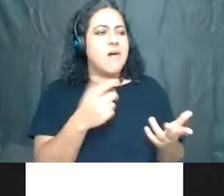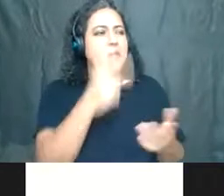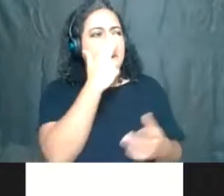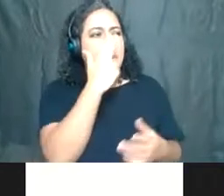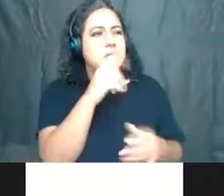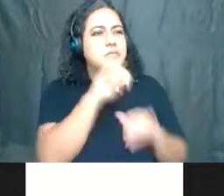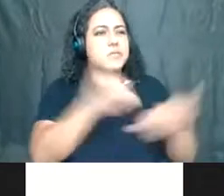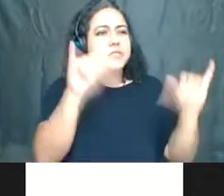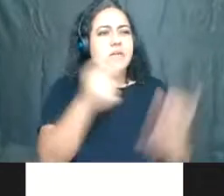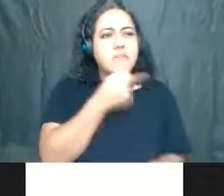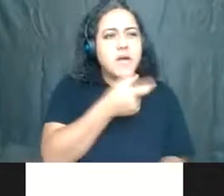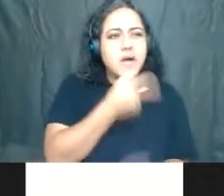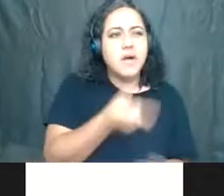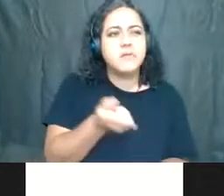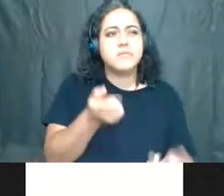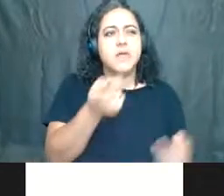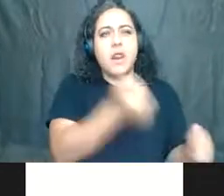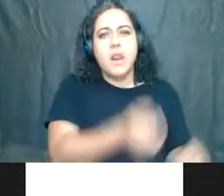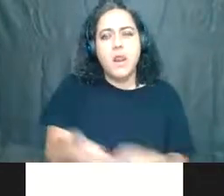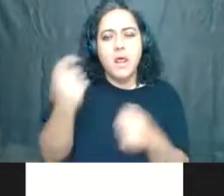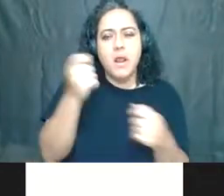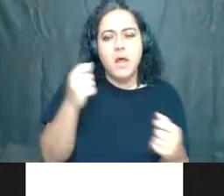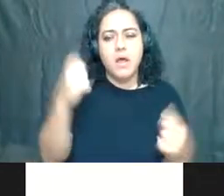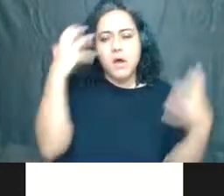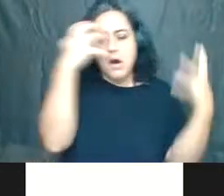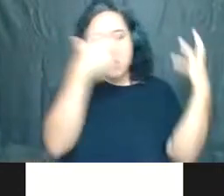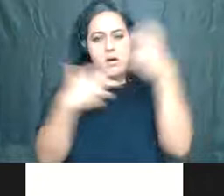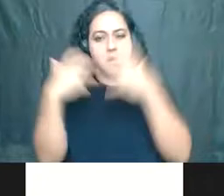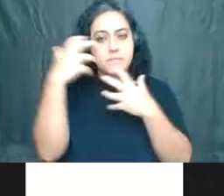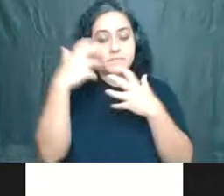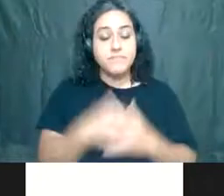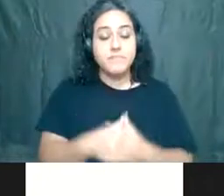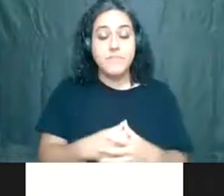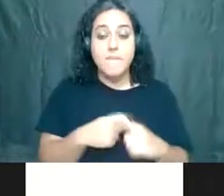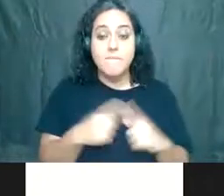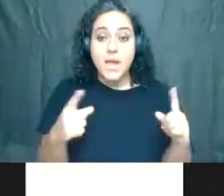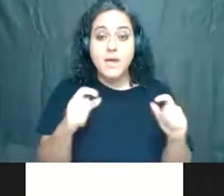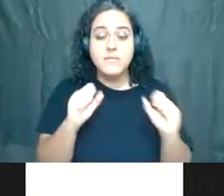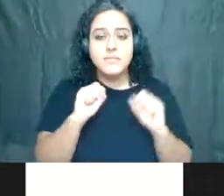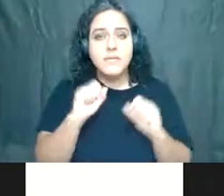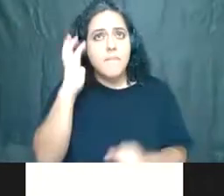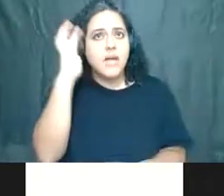para essas peças de desinformação e ainda podem